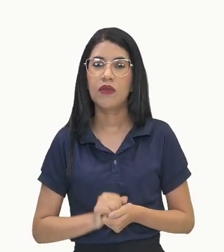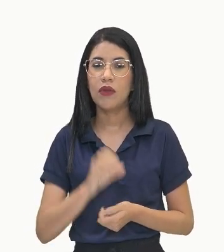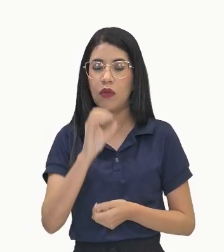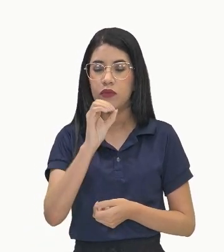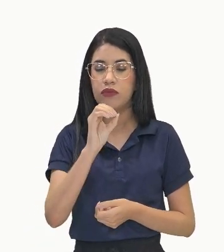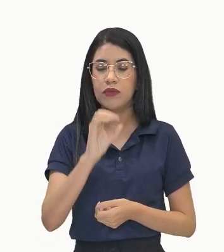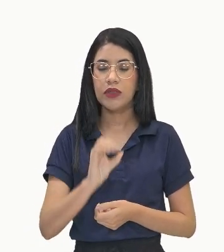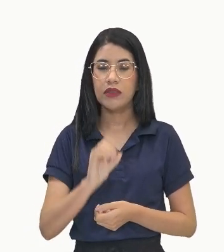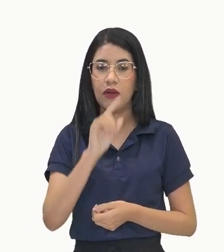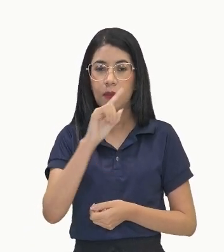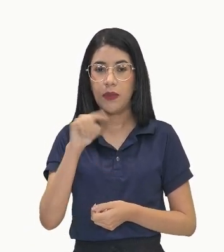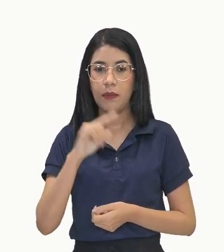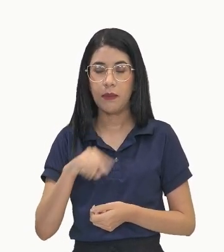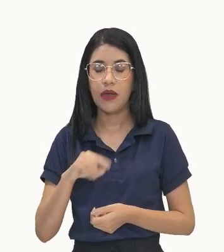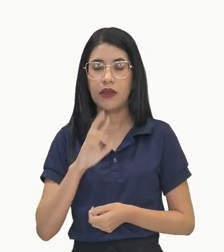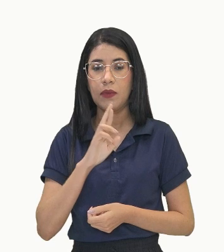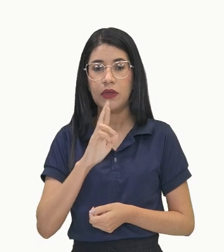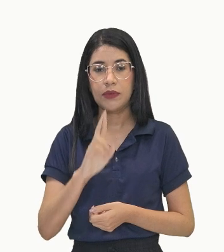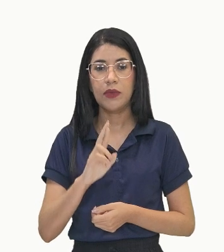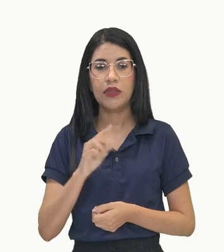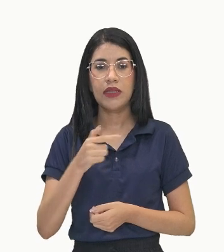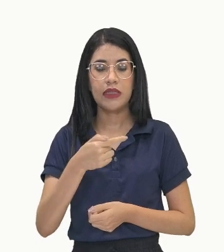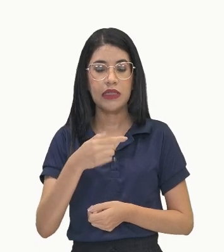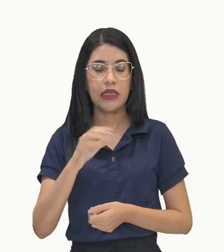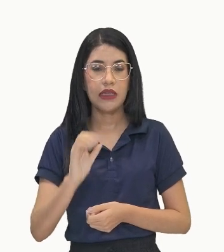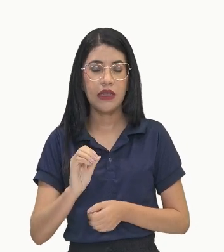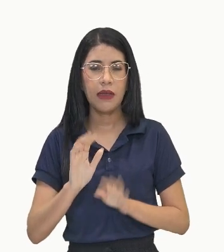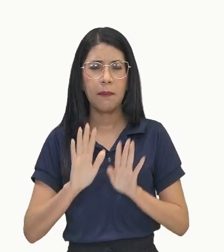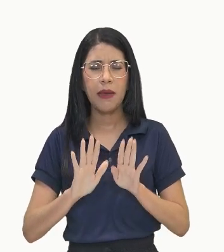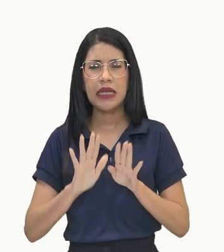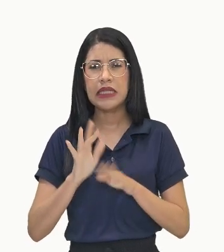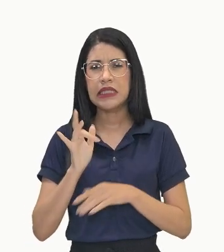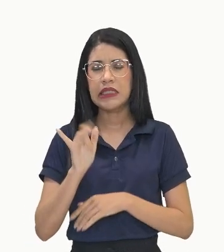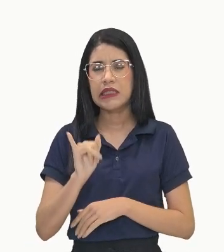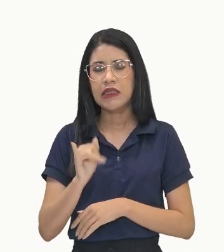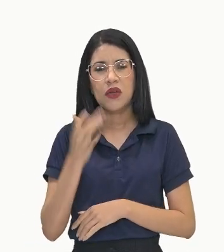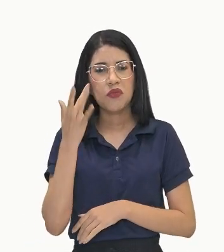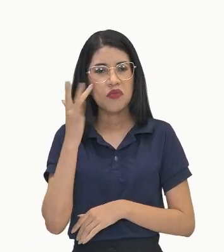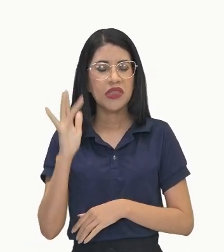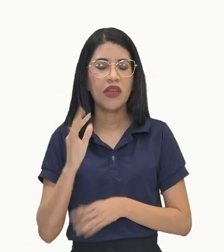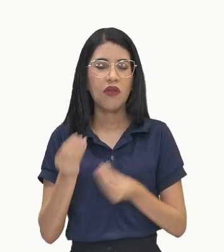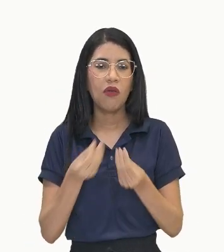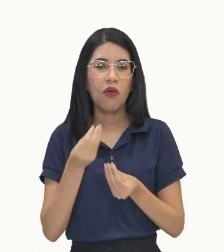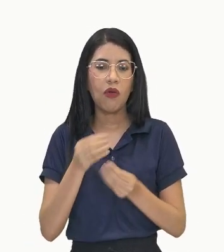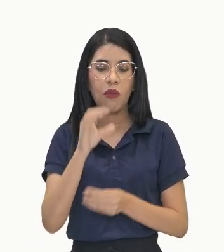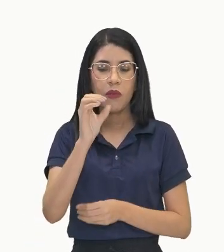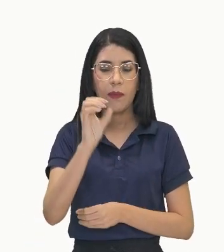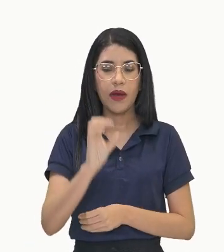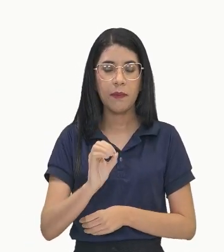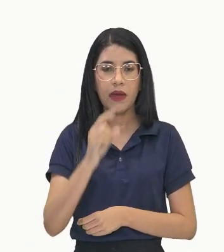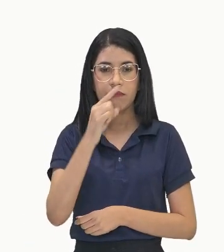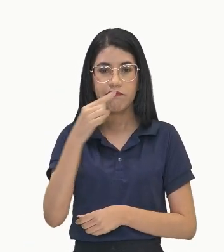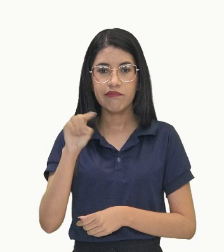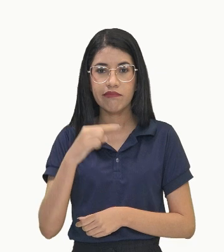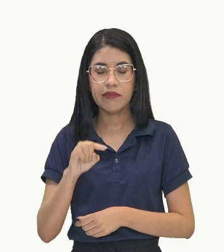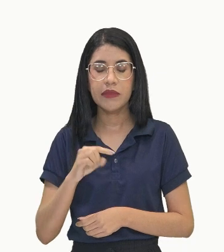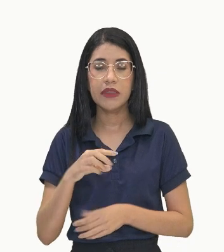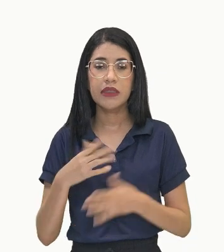dar 70. Ah, mas professor, se eu não souber cortar, como é que eu vou fazer? Nós teríamos